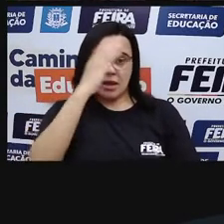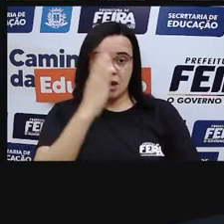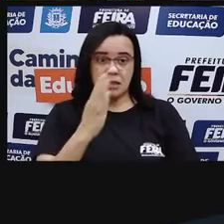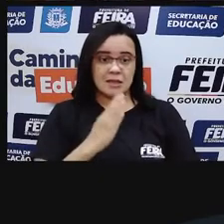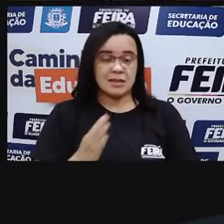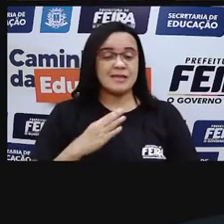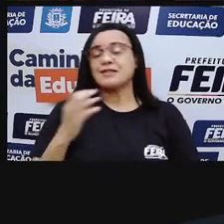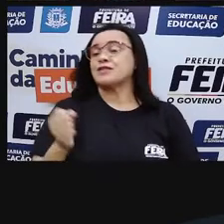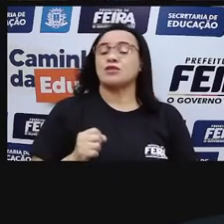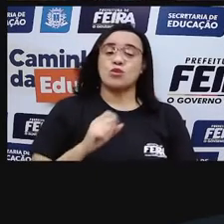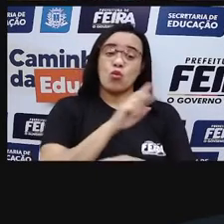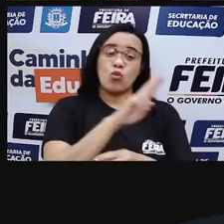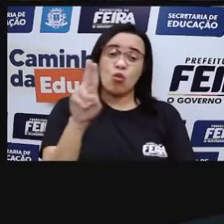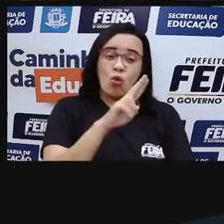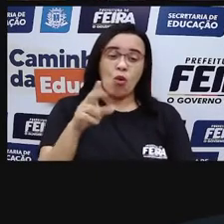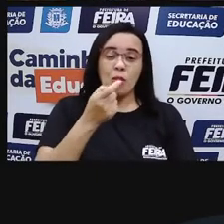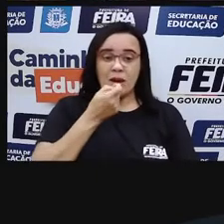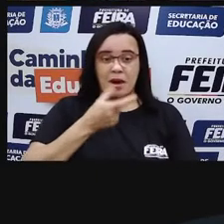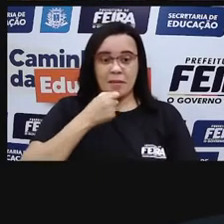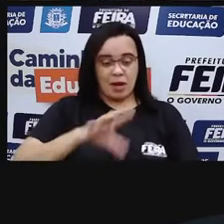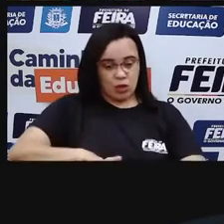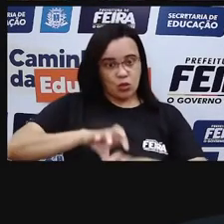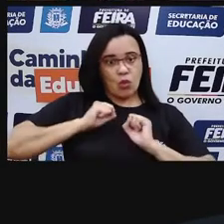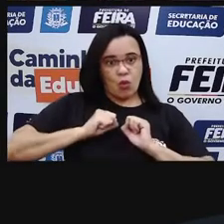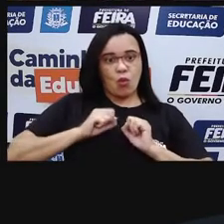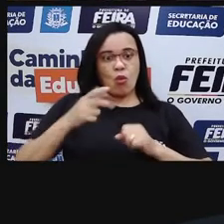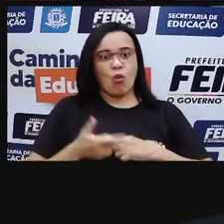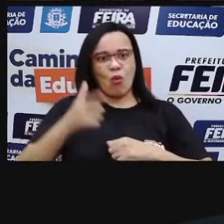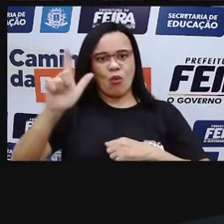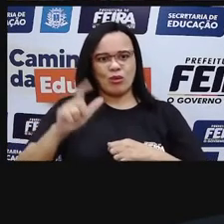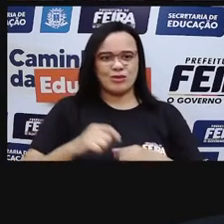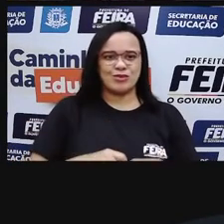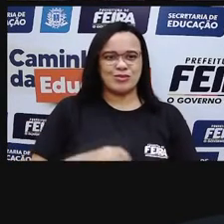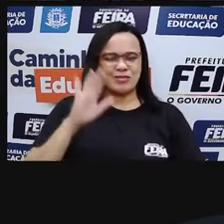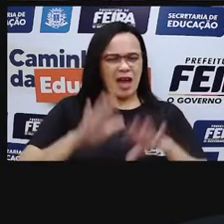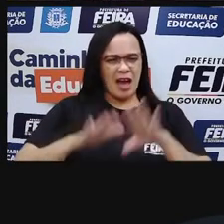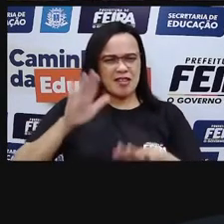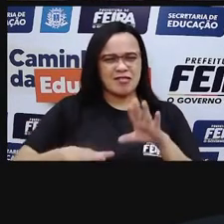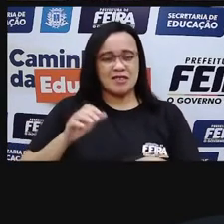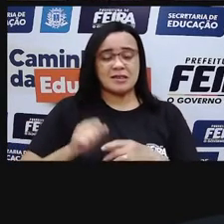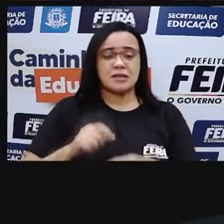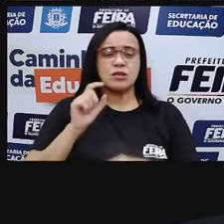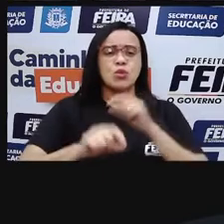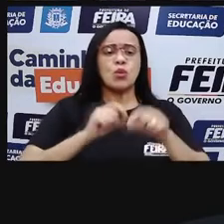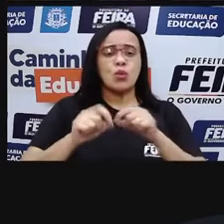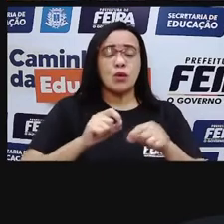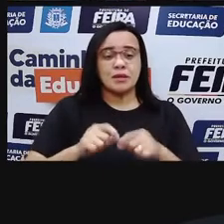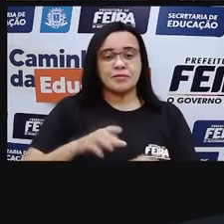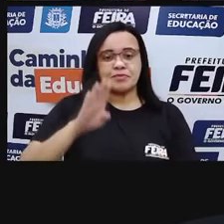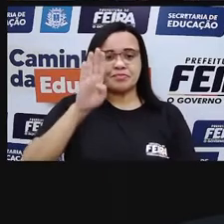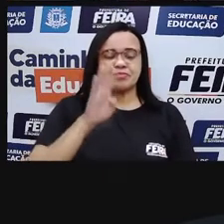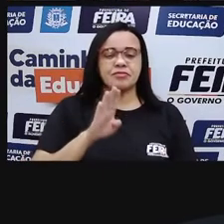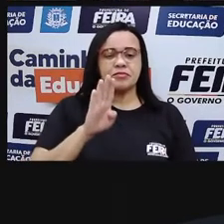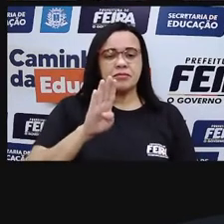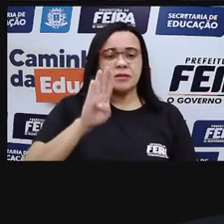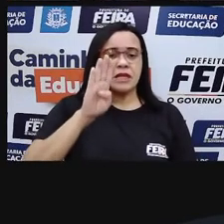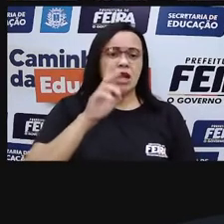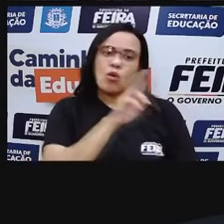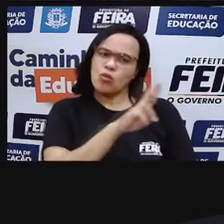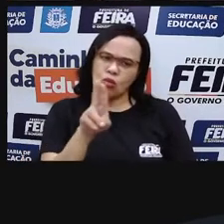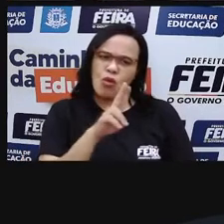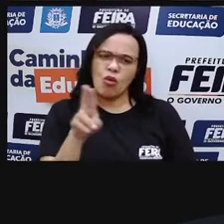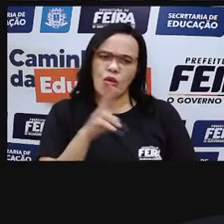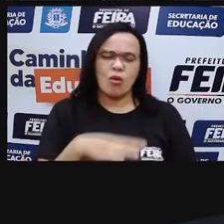né? Às vezes as pessoas mais antigas podem ter esse contato de, nossa, Bezentacil, que você tomava uma